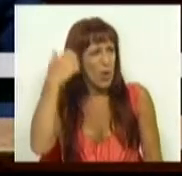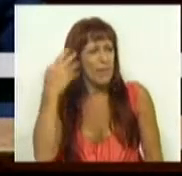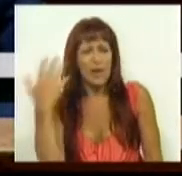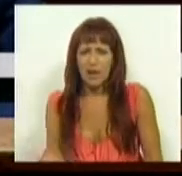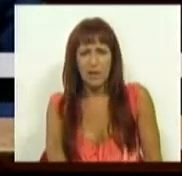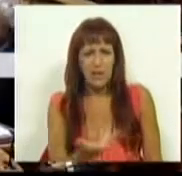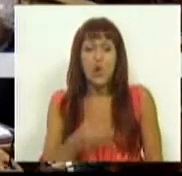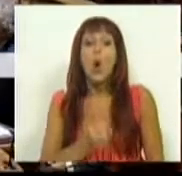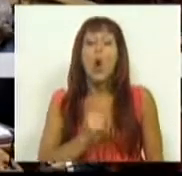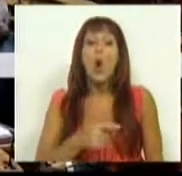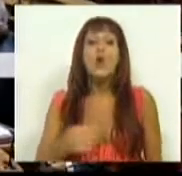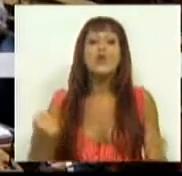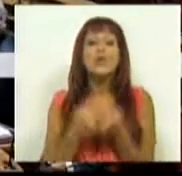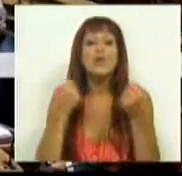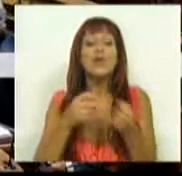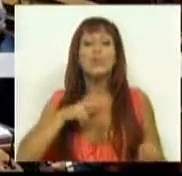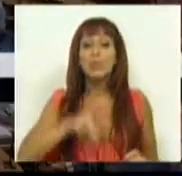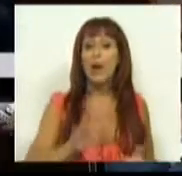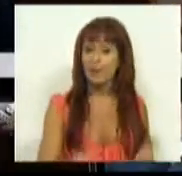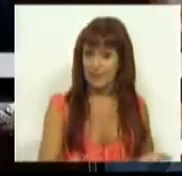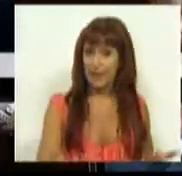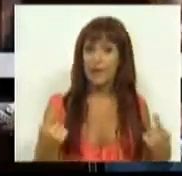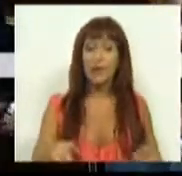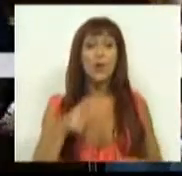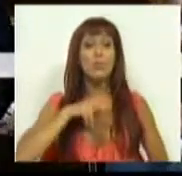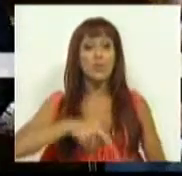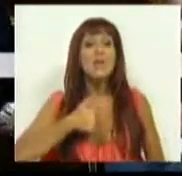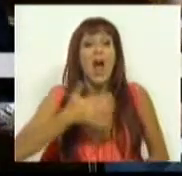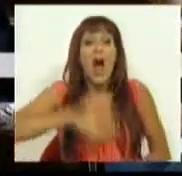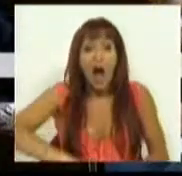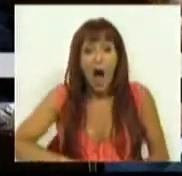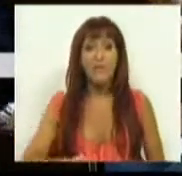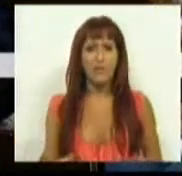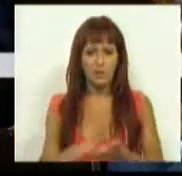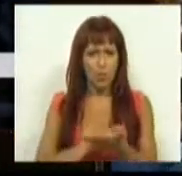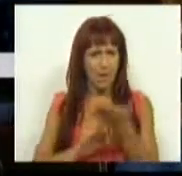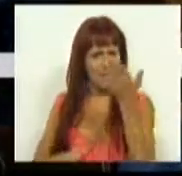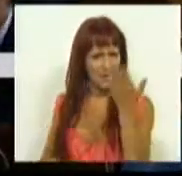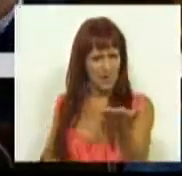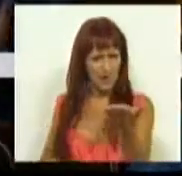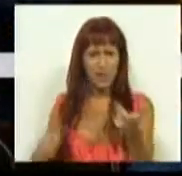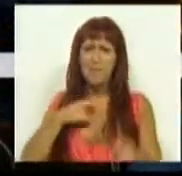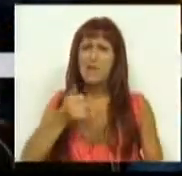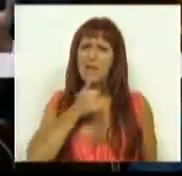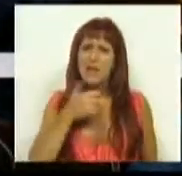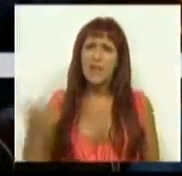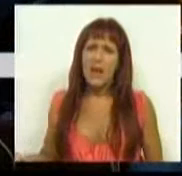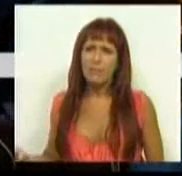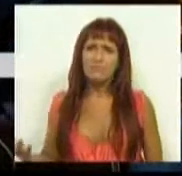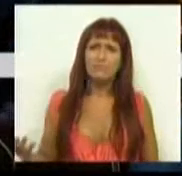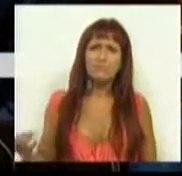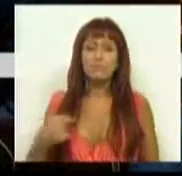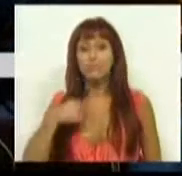compreensão daquilo que são os desafios para o país e daquilo que os portugueses querem, foi com base nisso que esta medida